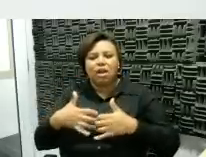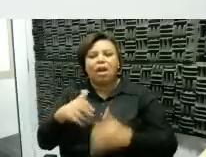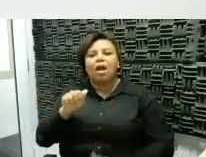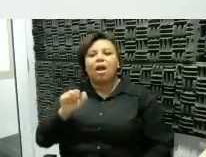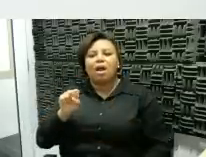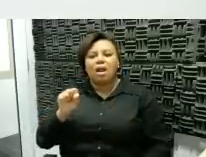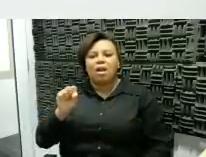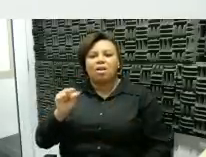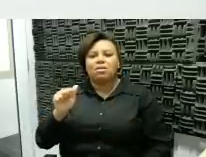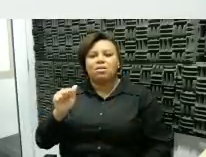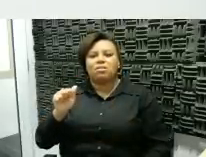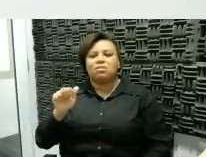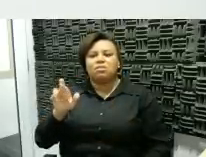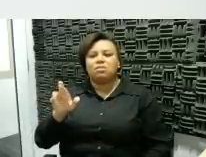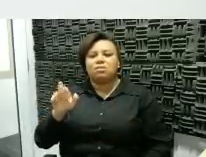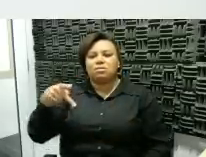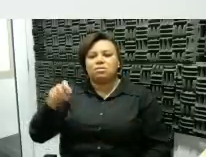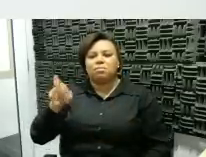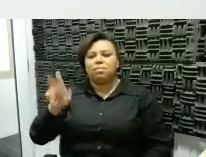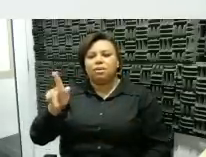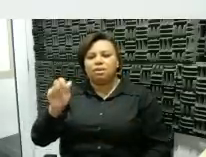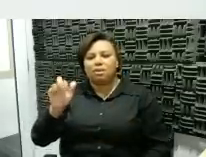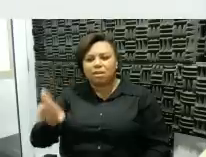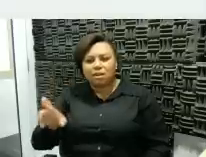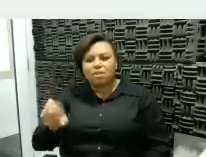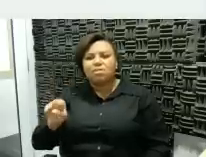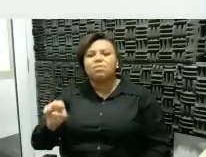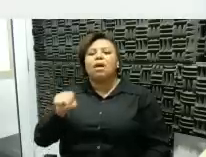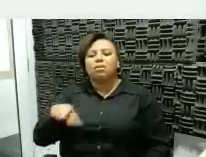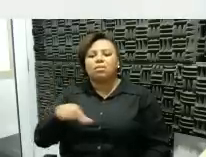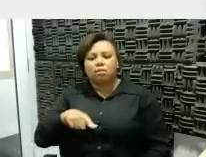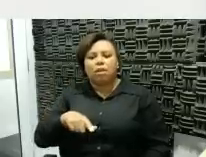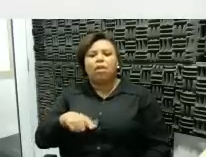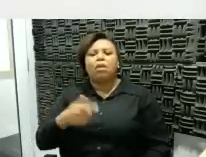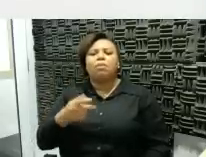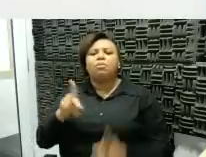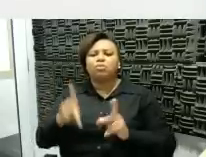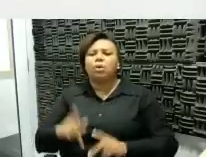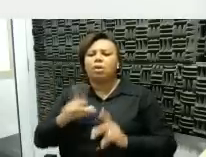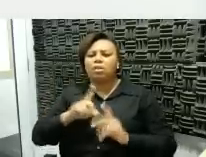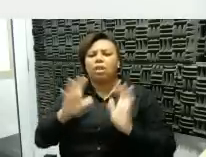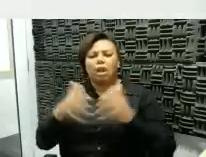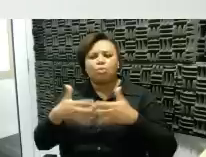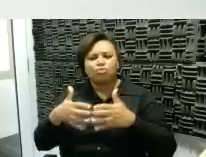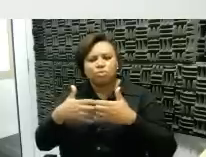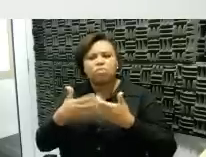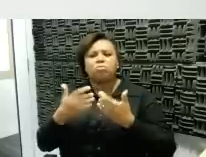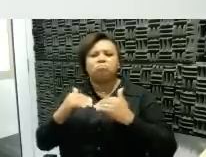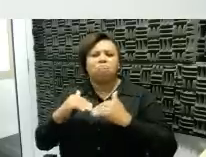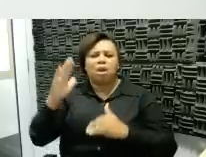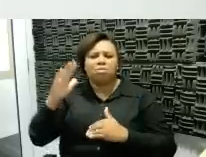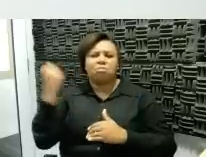grande né de pessoas que teriam autismo de uma mais baixa funcion ou mais alta enfim mas que tem pessoas que chamam estão do movimento da